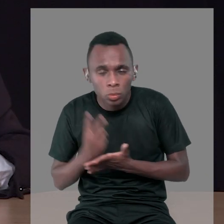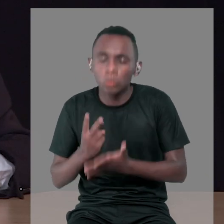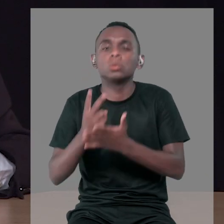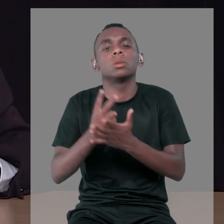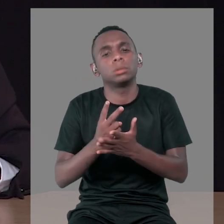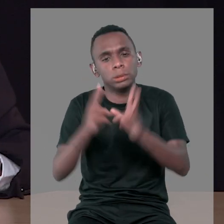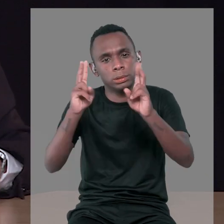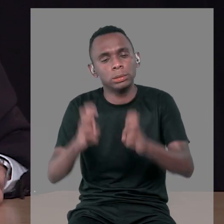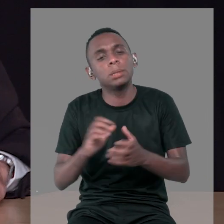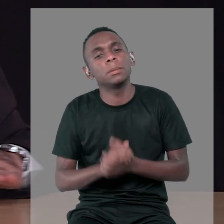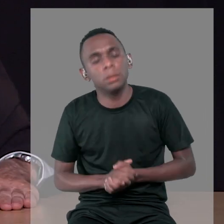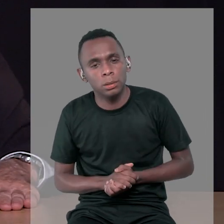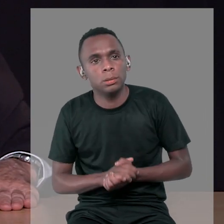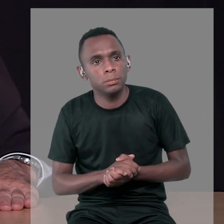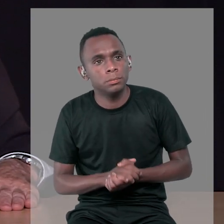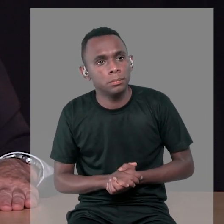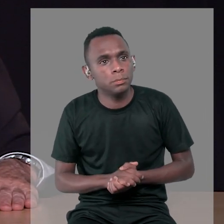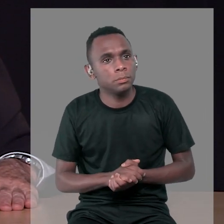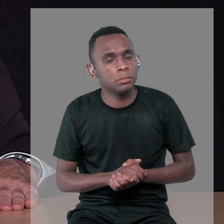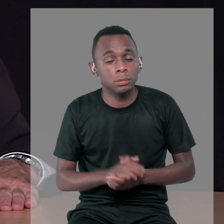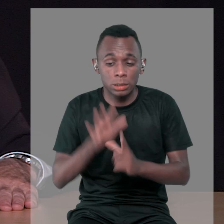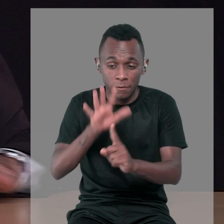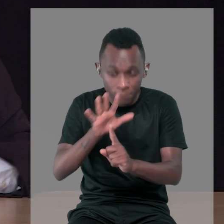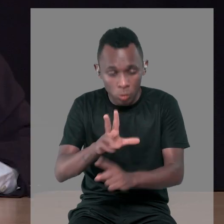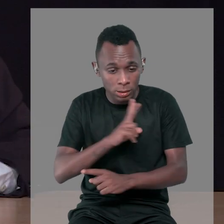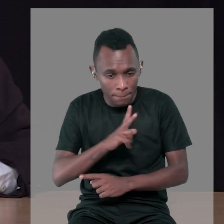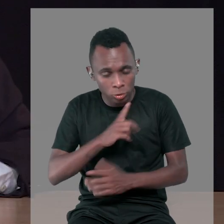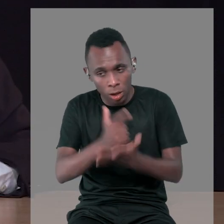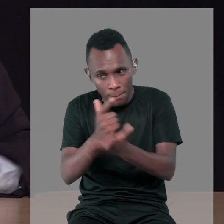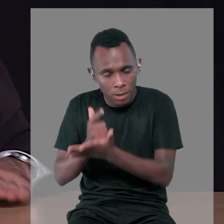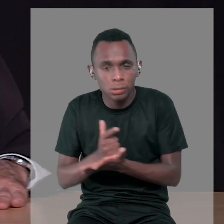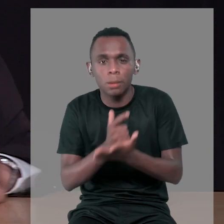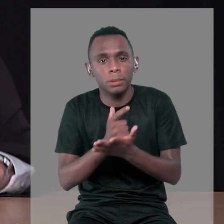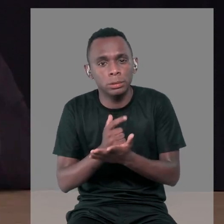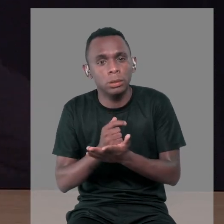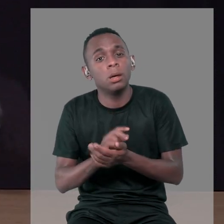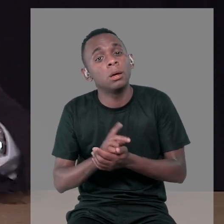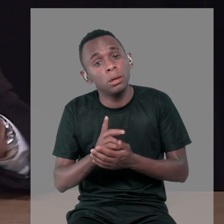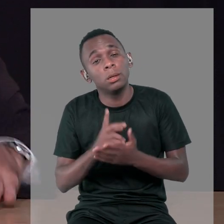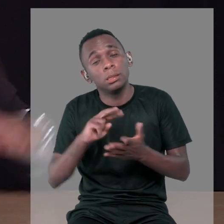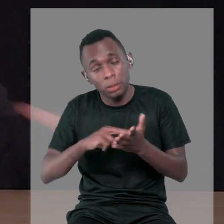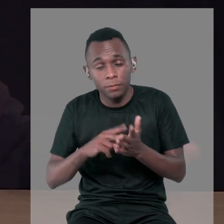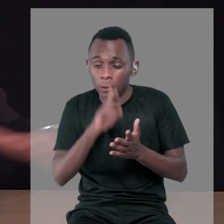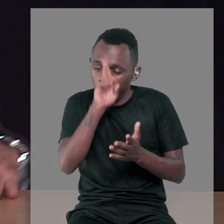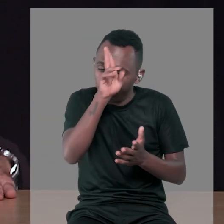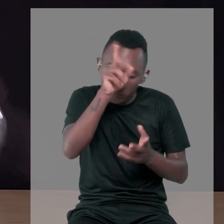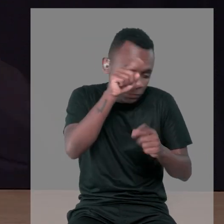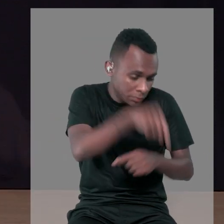da domínio particular das armas. Que aí serve para os mercenários, serve para as nossas milícias